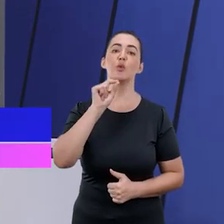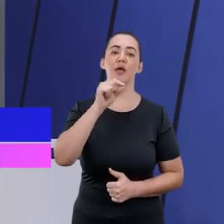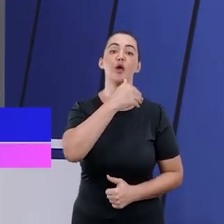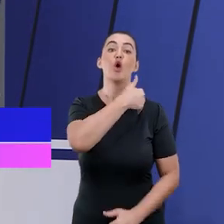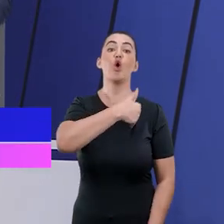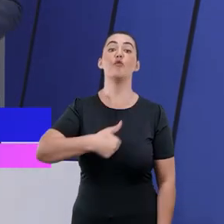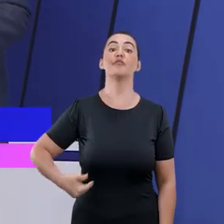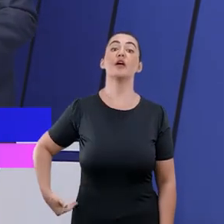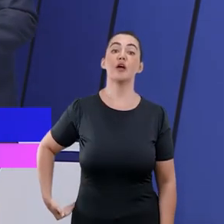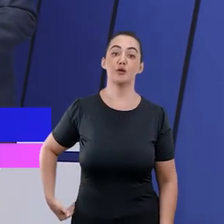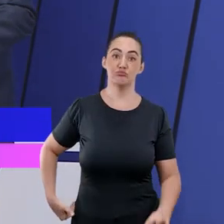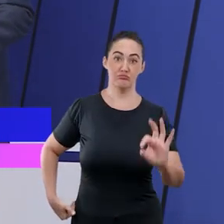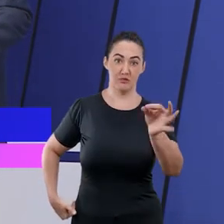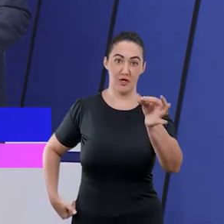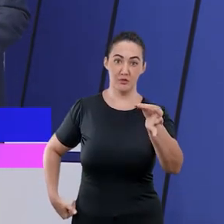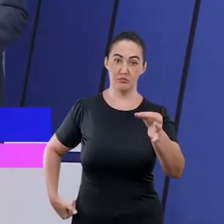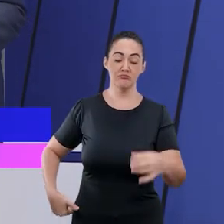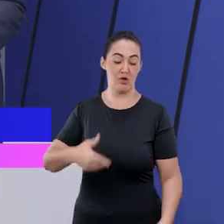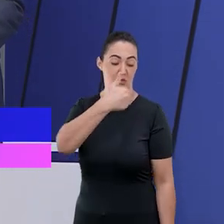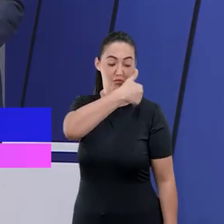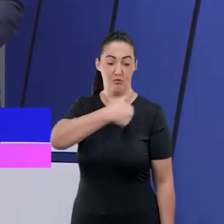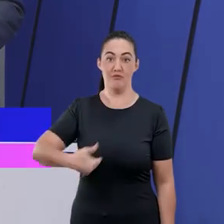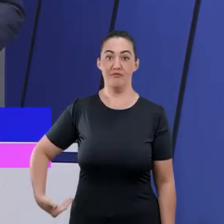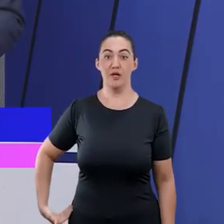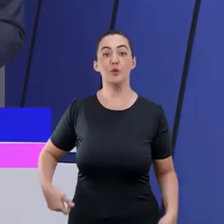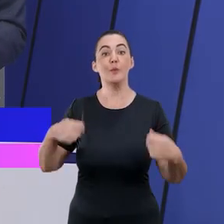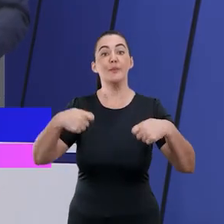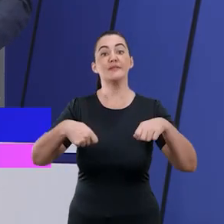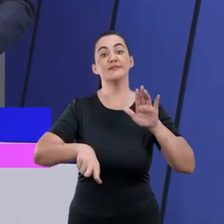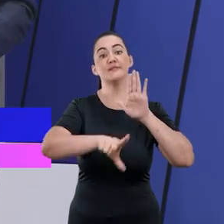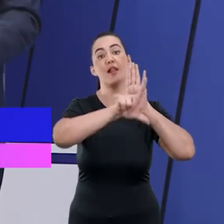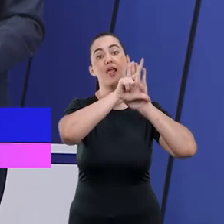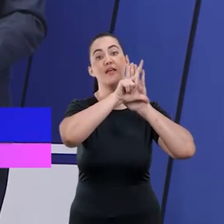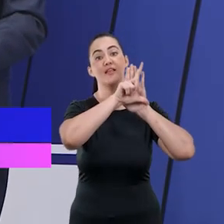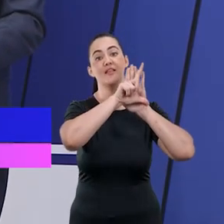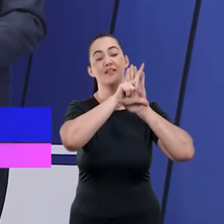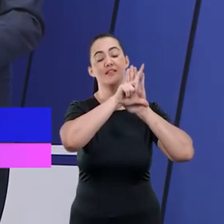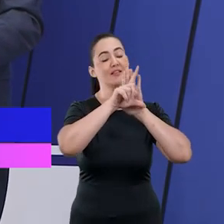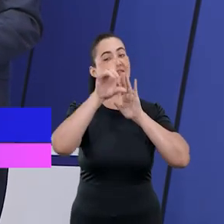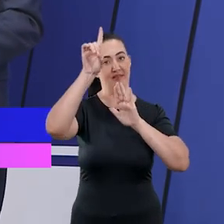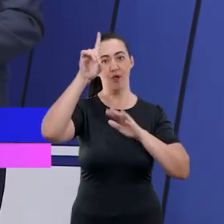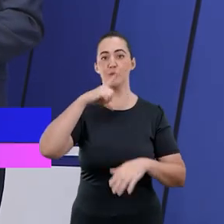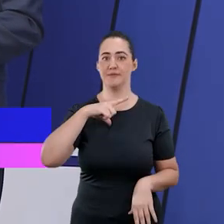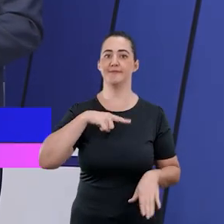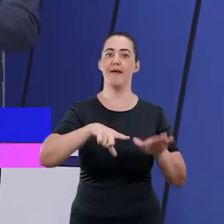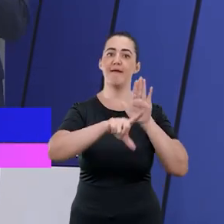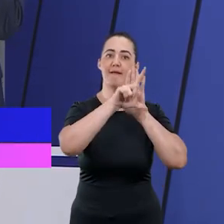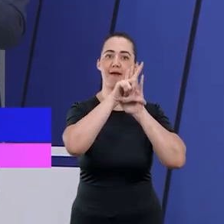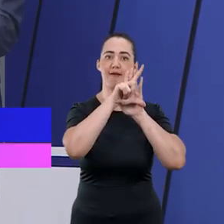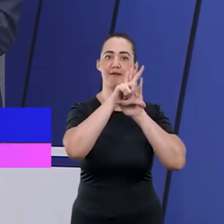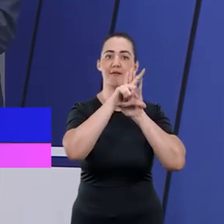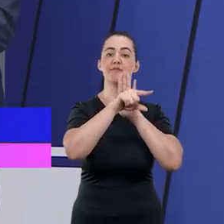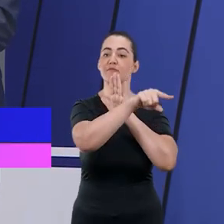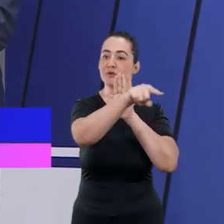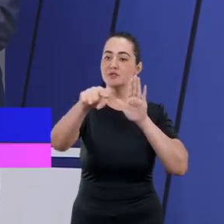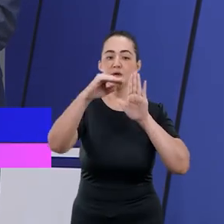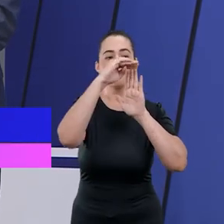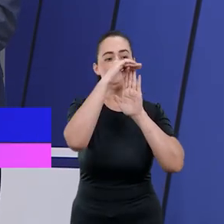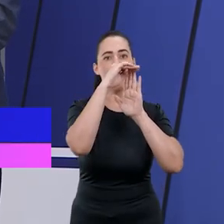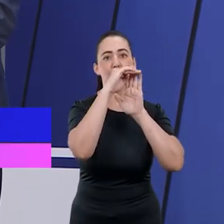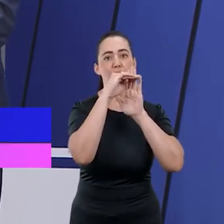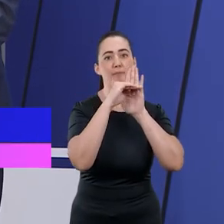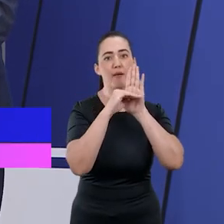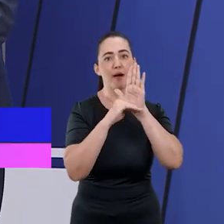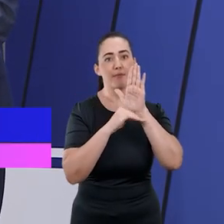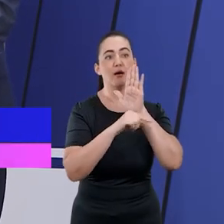caminho que Ele tem. E o caminho de Deus é sempre muito melhor do que qualquer caminho que o ser humano possa pensar